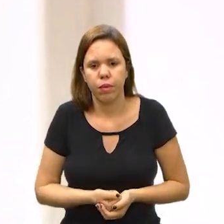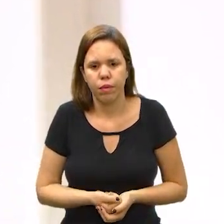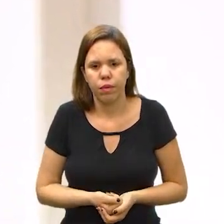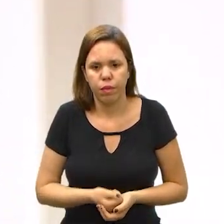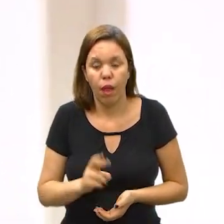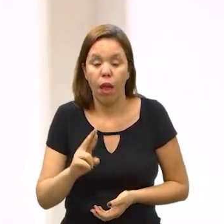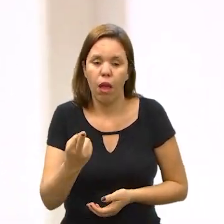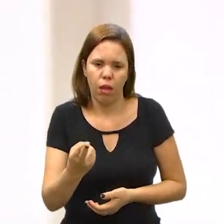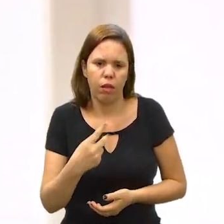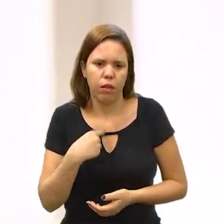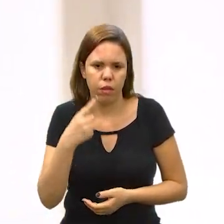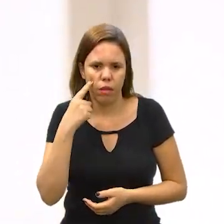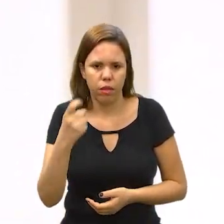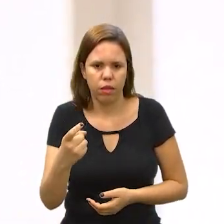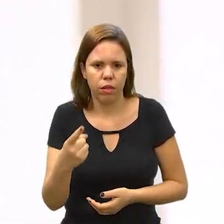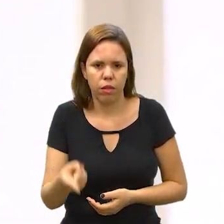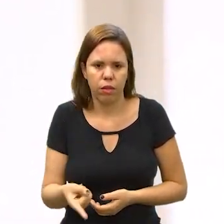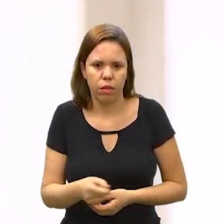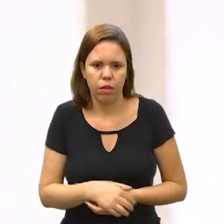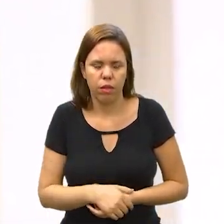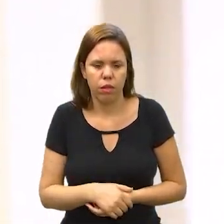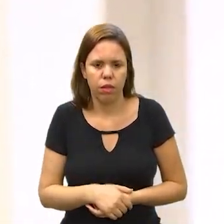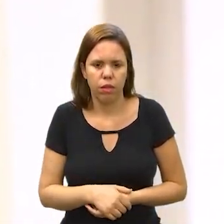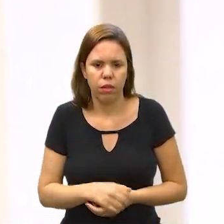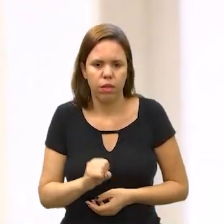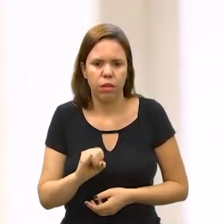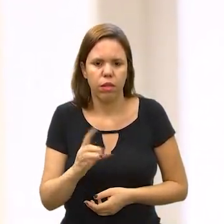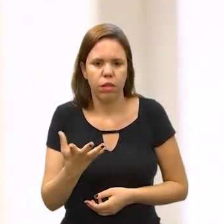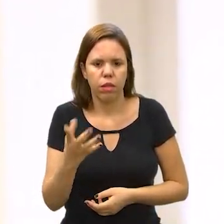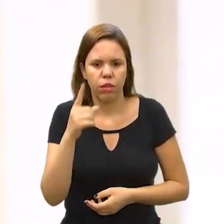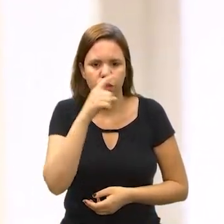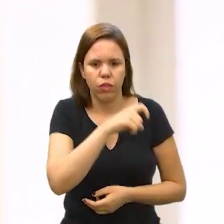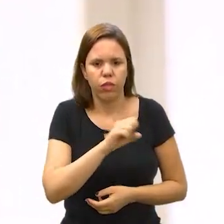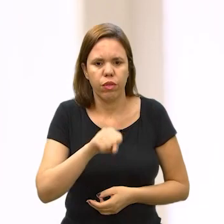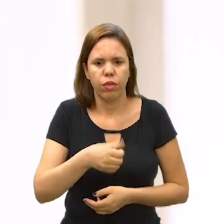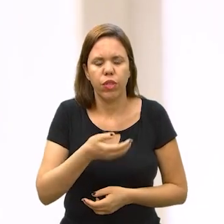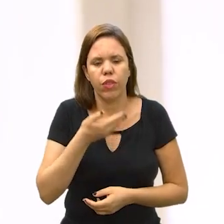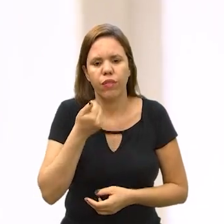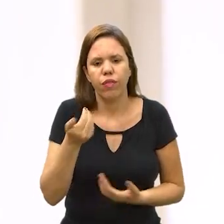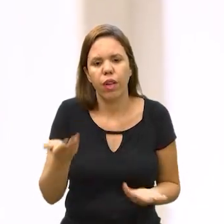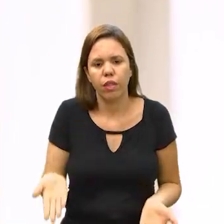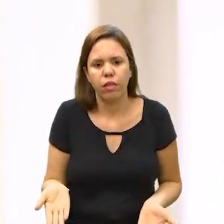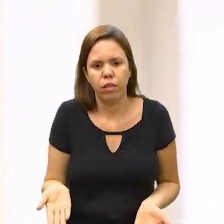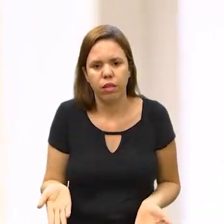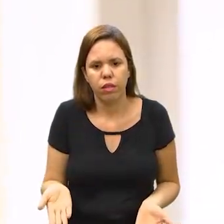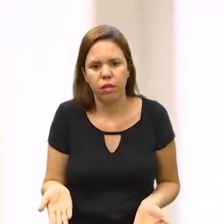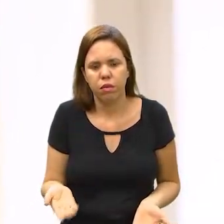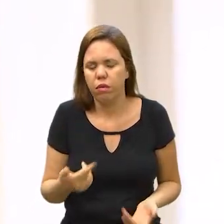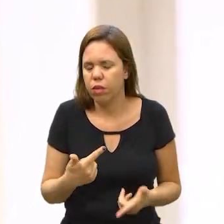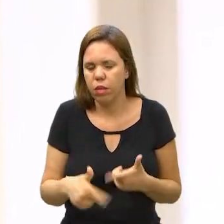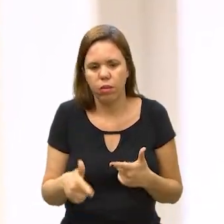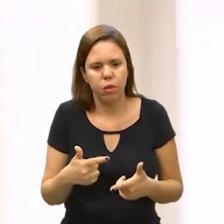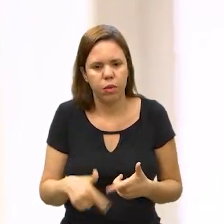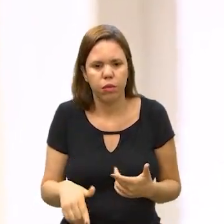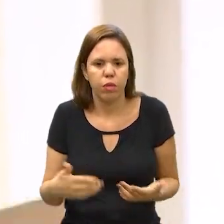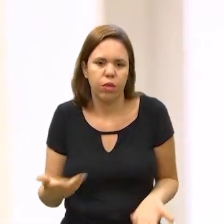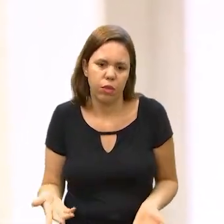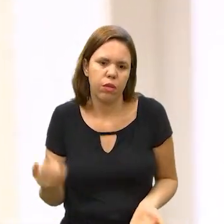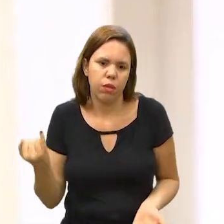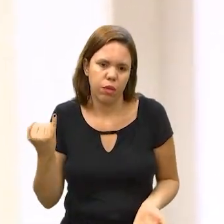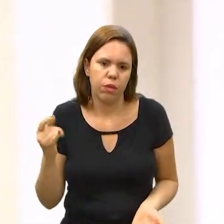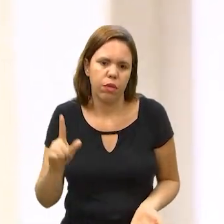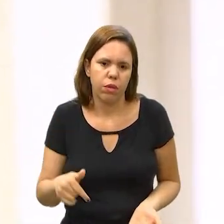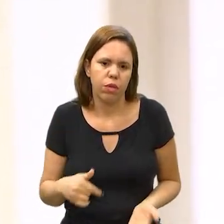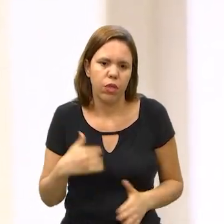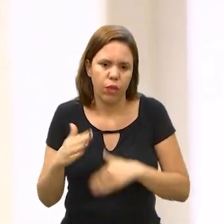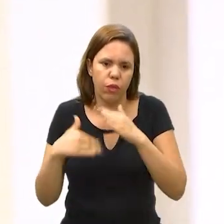É o resultado que interessa, entende? Se é difícil ou se é fácil, não me importa. Importa que